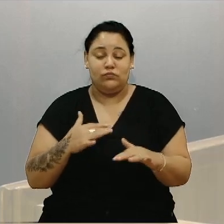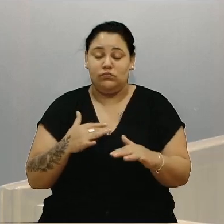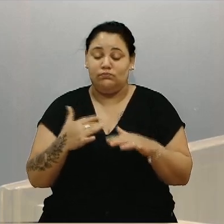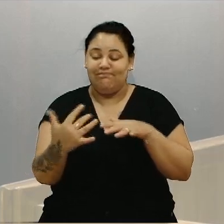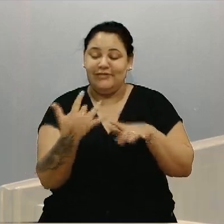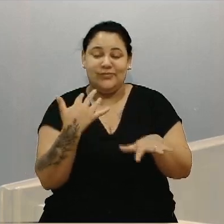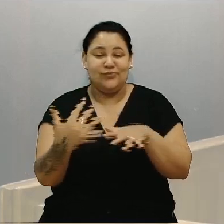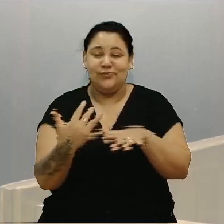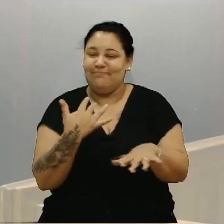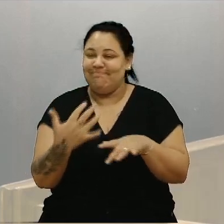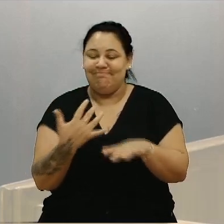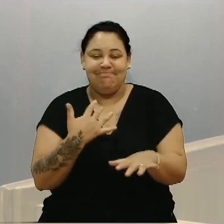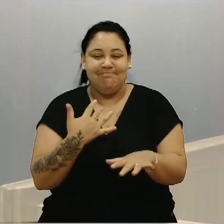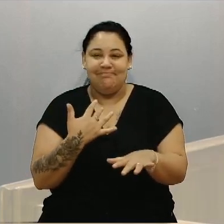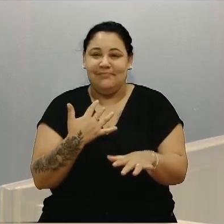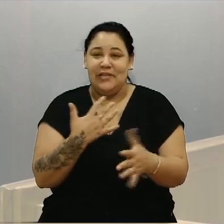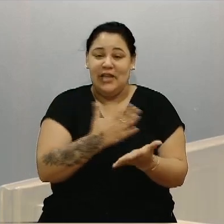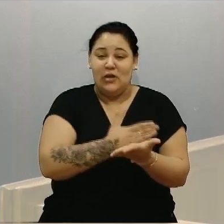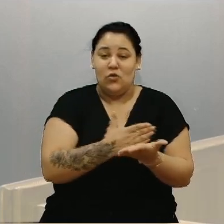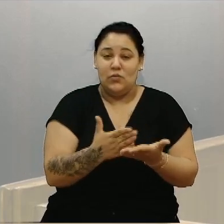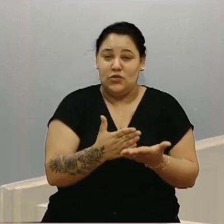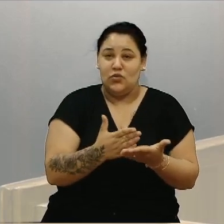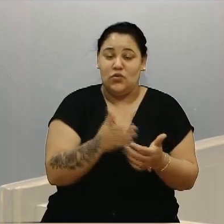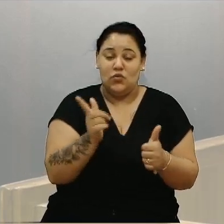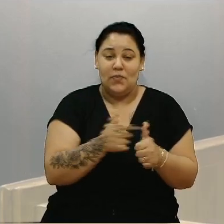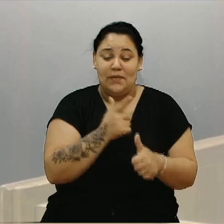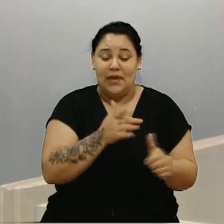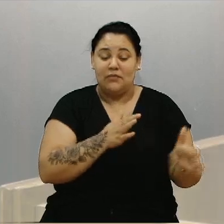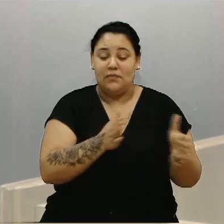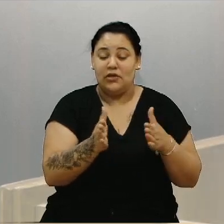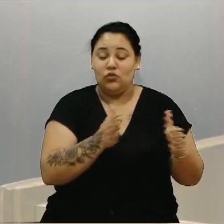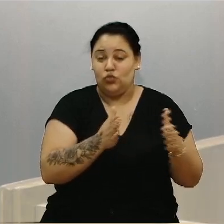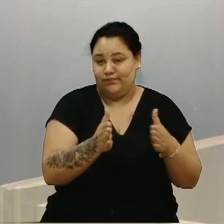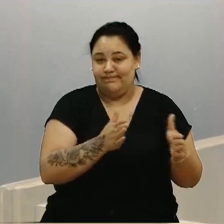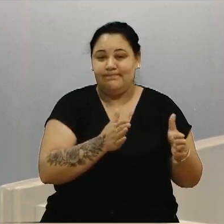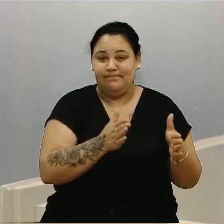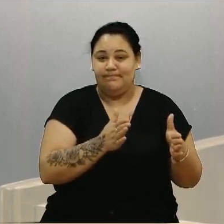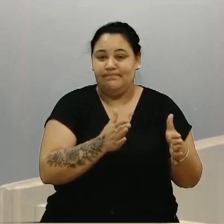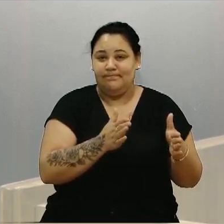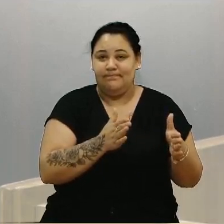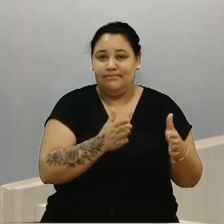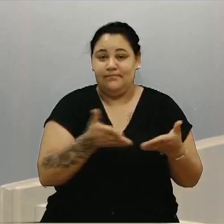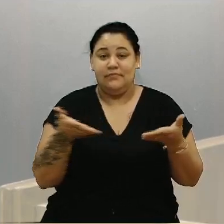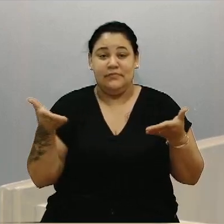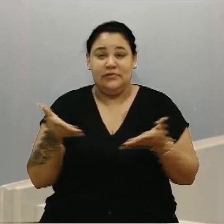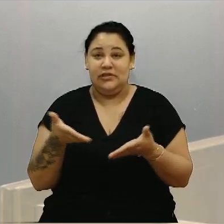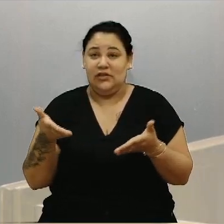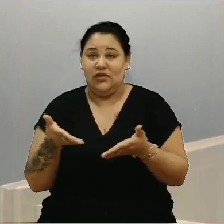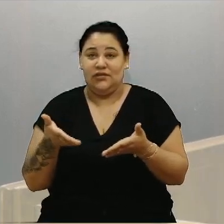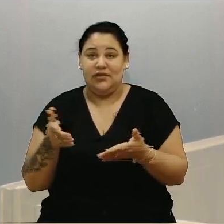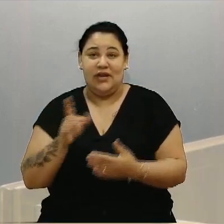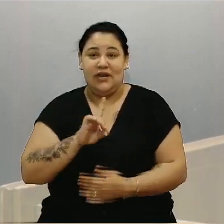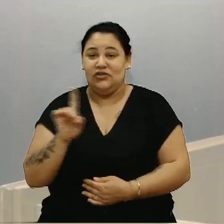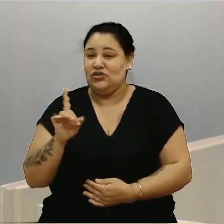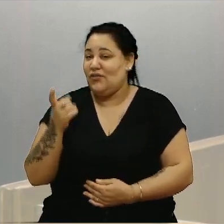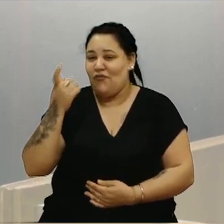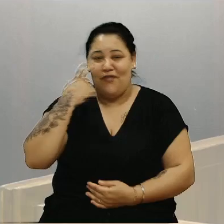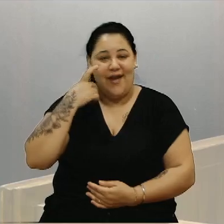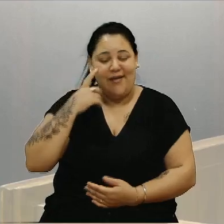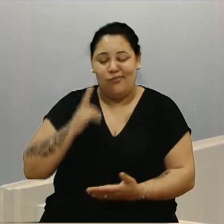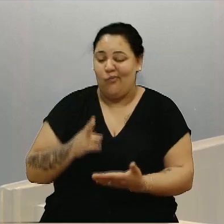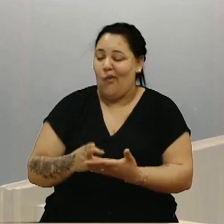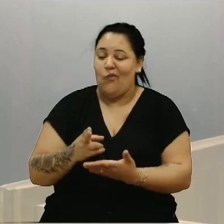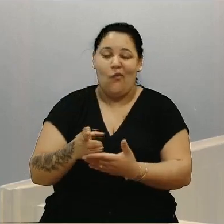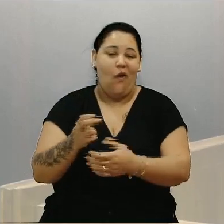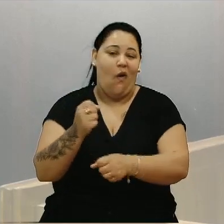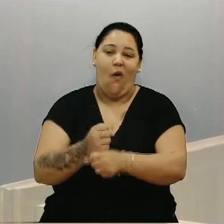iniciou nas vésperas do primeiro turno, e agora a gente não está mais vendo a continuidade